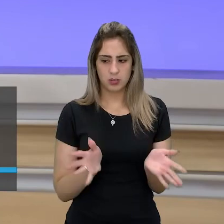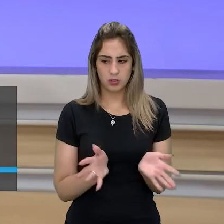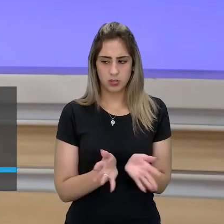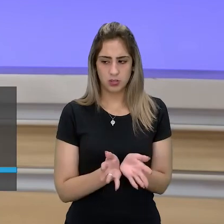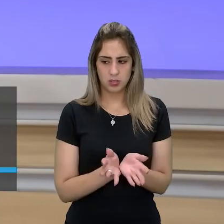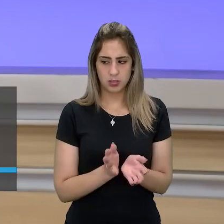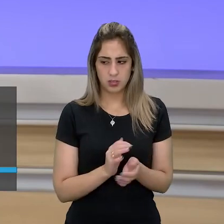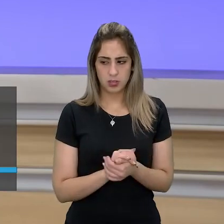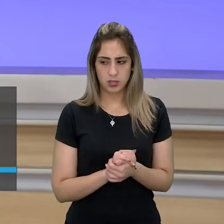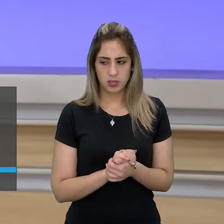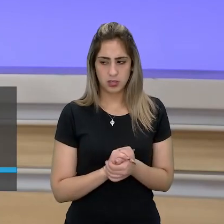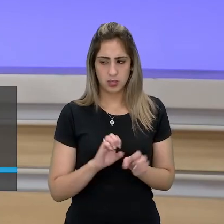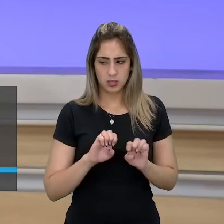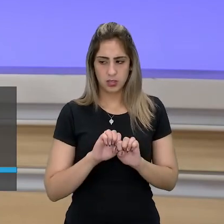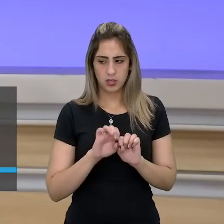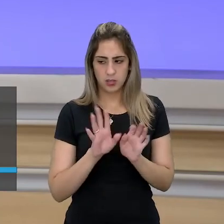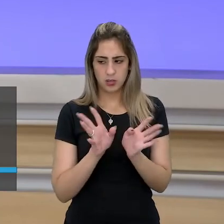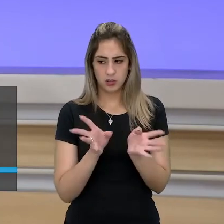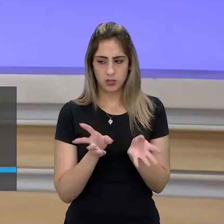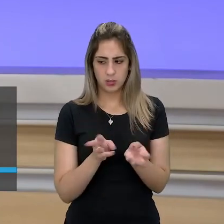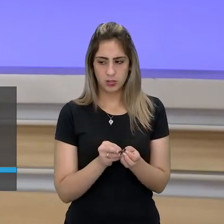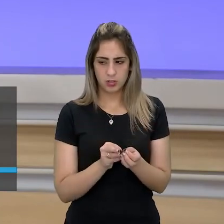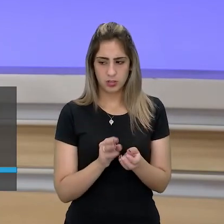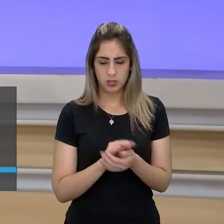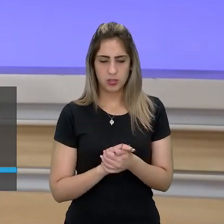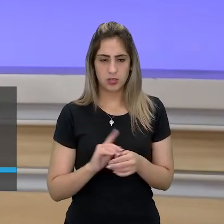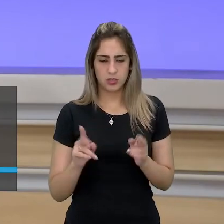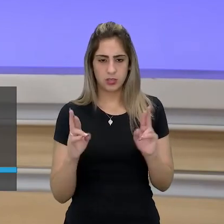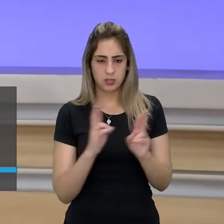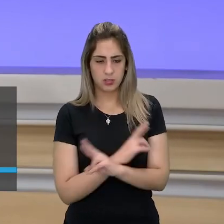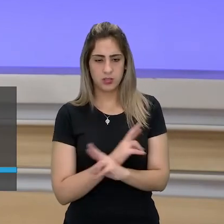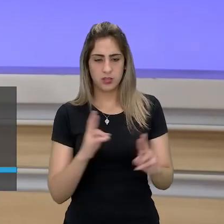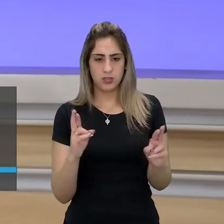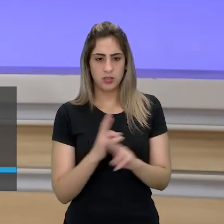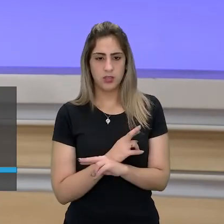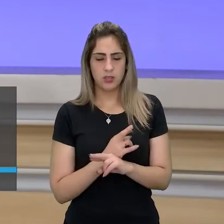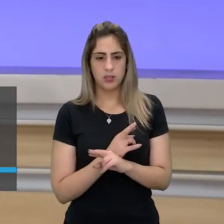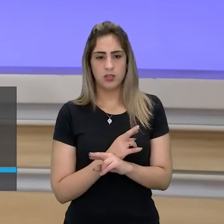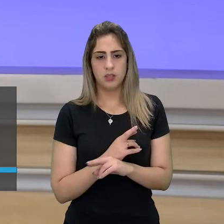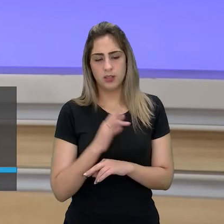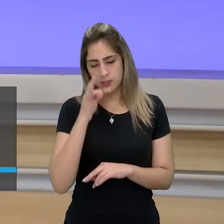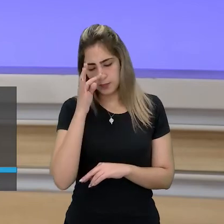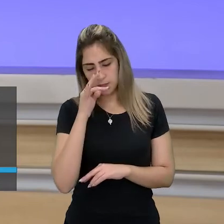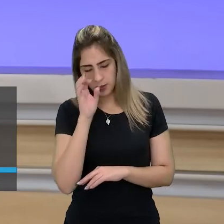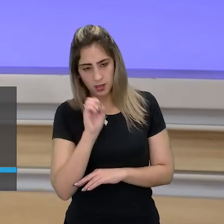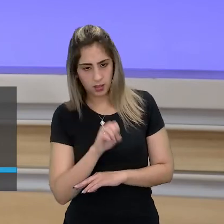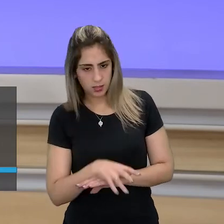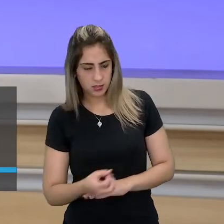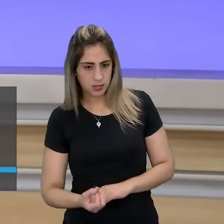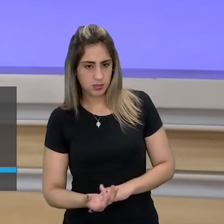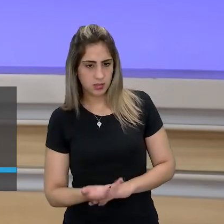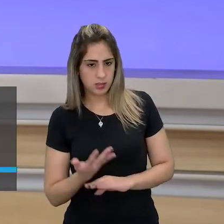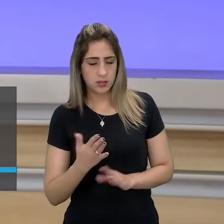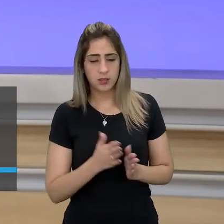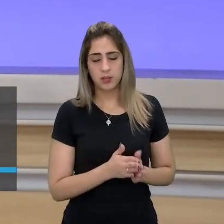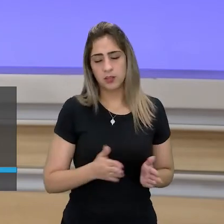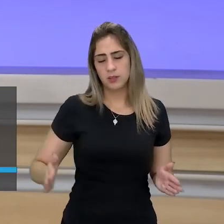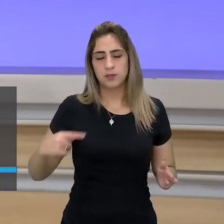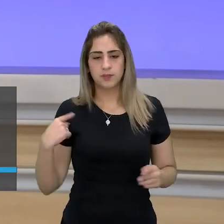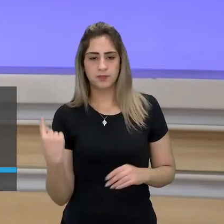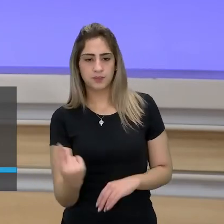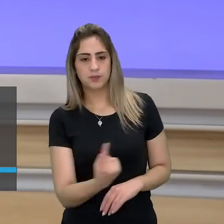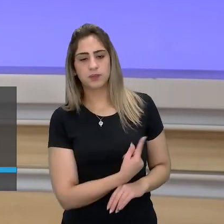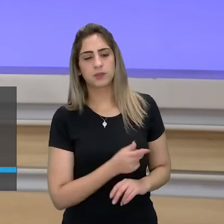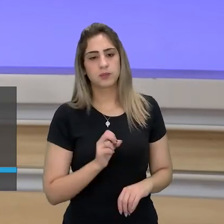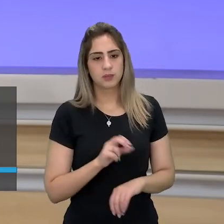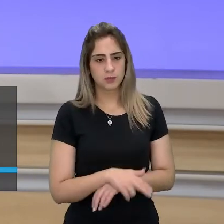gente está falando aí de problemas relacionados a uma plantação, ok? E a partir daí, então, a gente